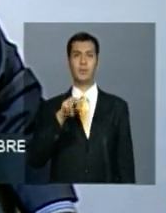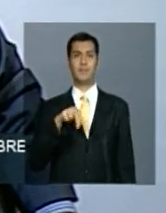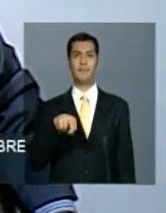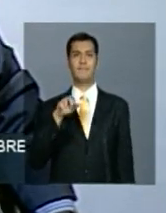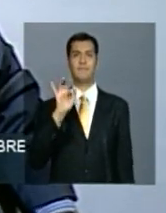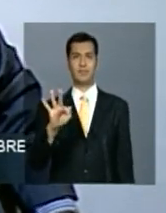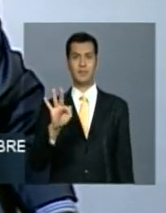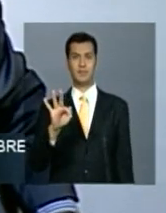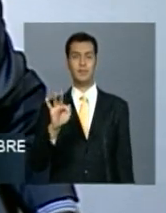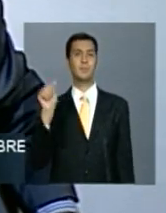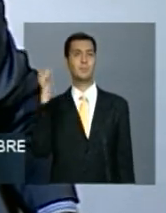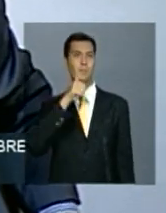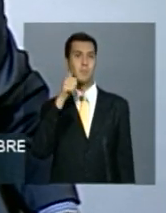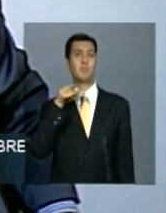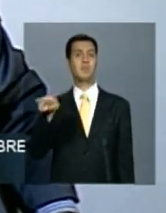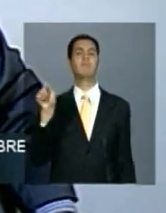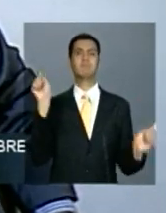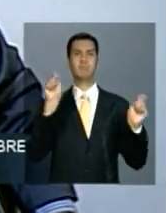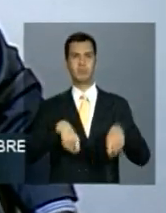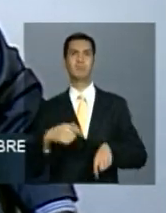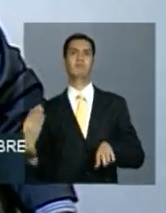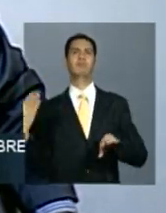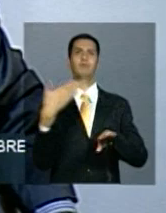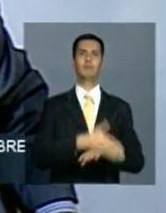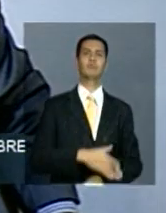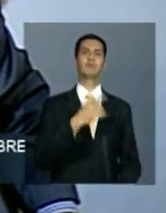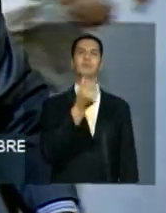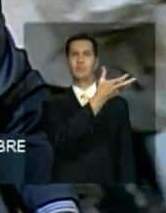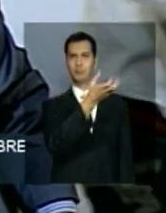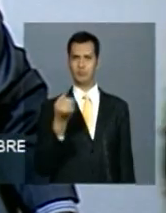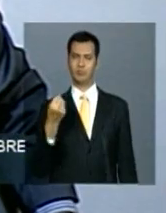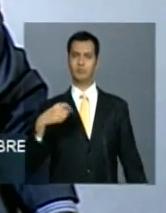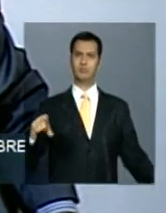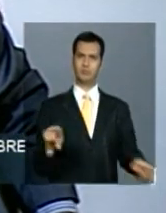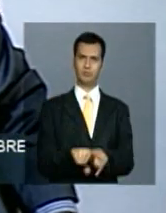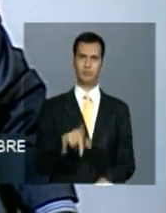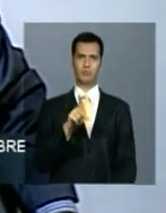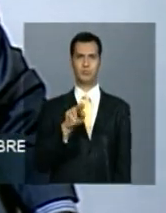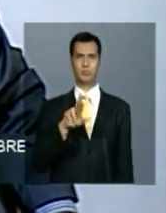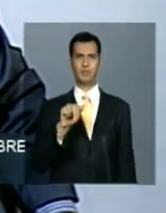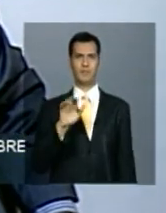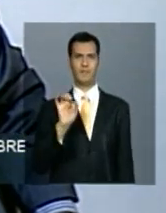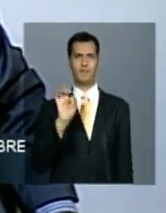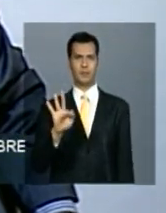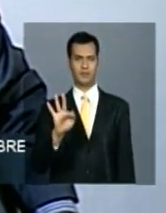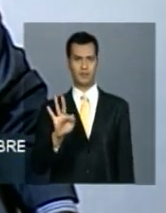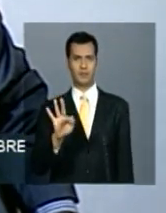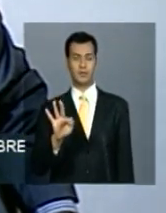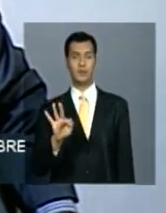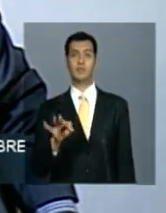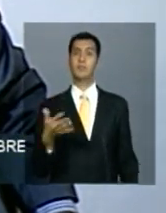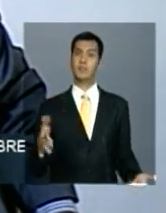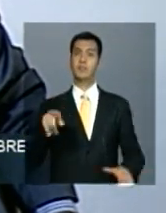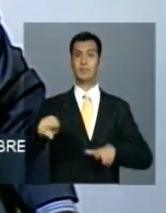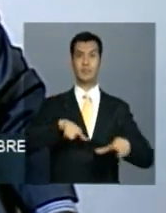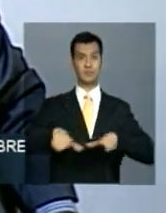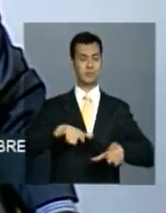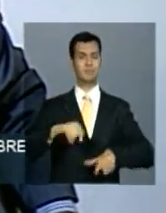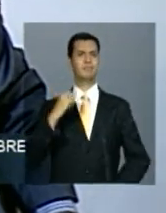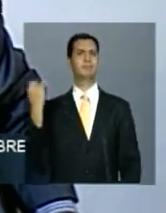de crédito para as mulheres né para que as mulheres também possam acessar as linhas de crédito então é uma ação muito